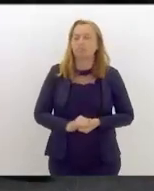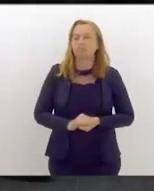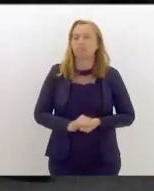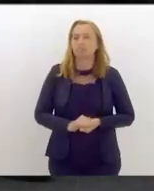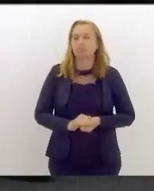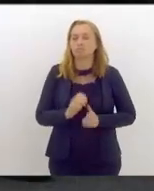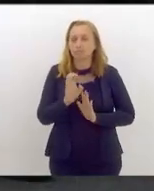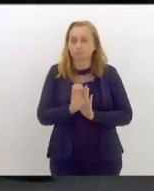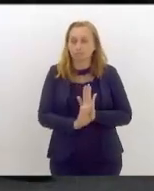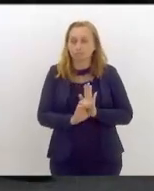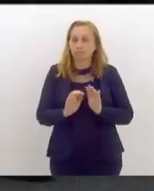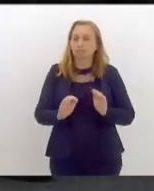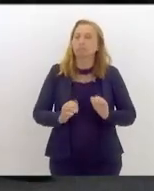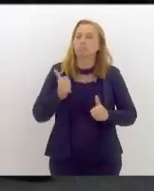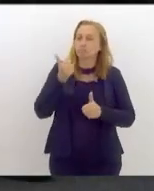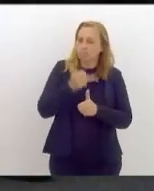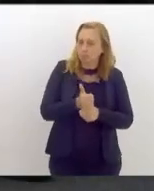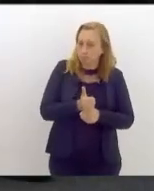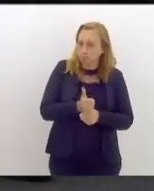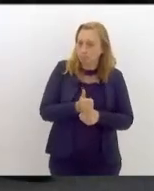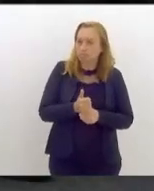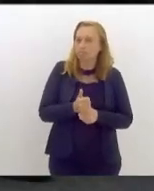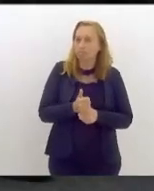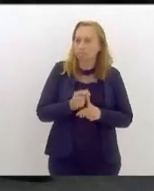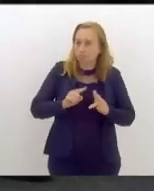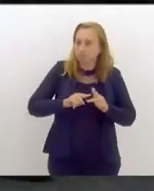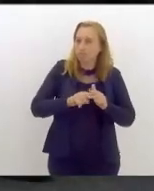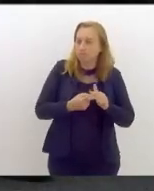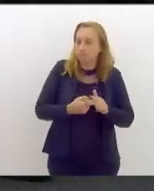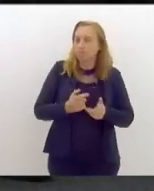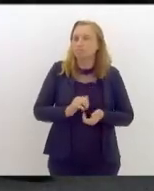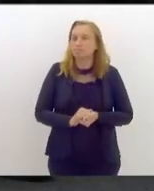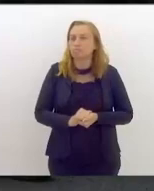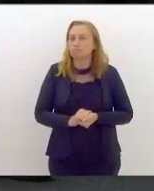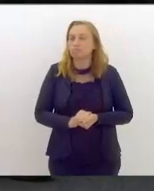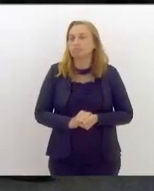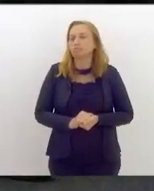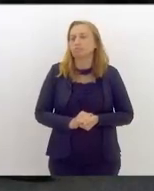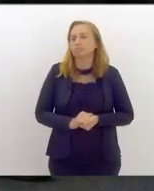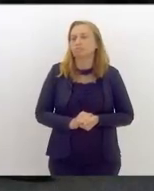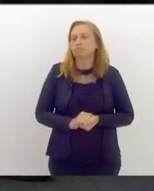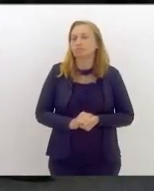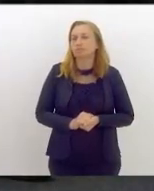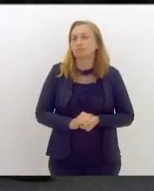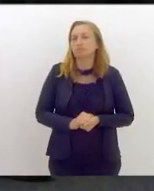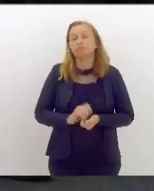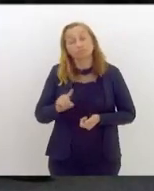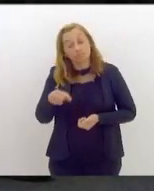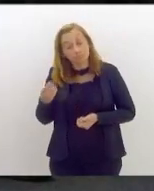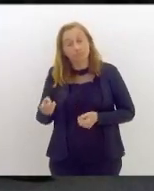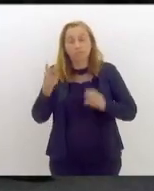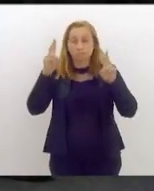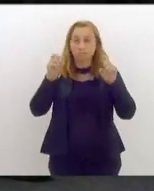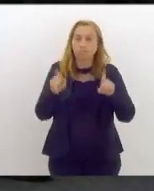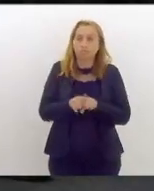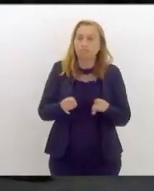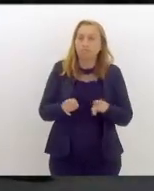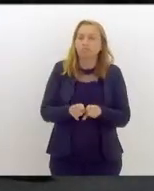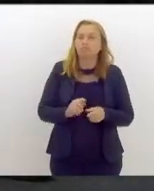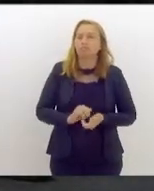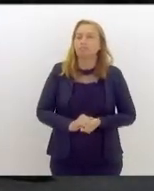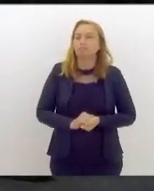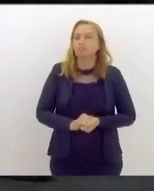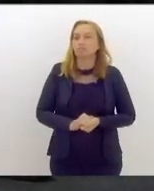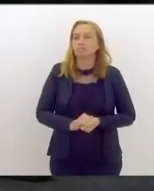emendas substitutivas modificativas supressivas e a outra questão é